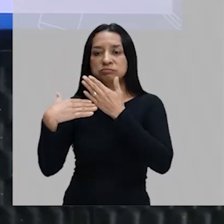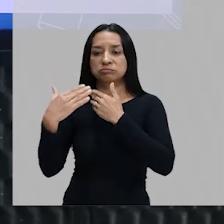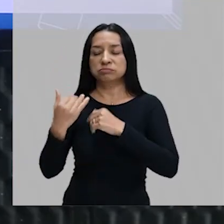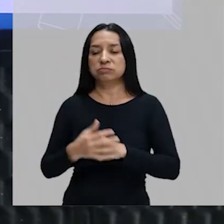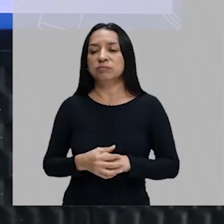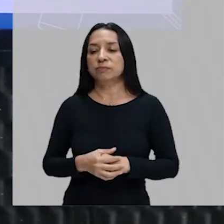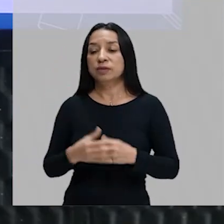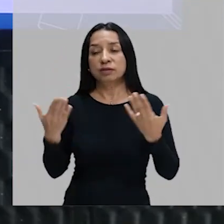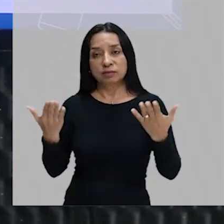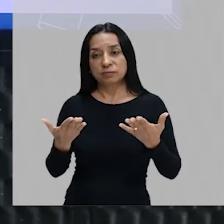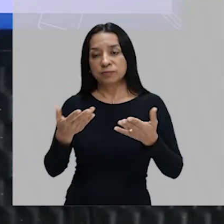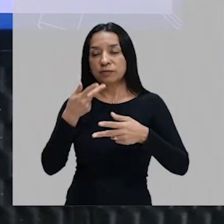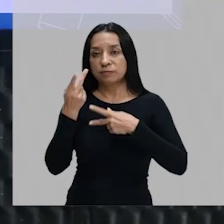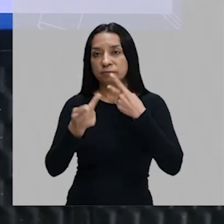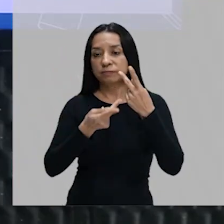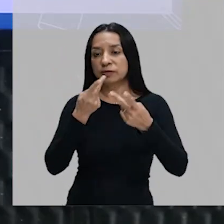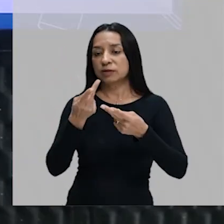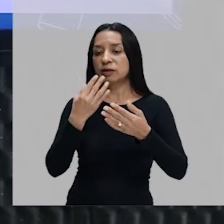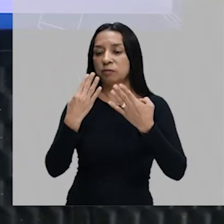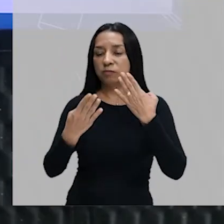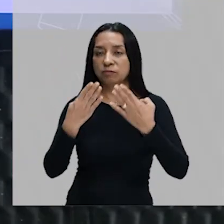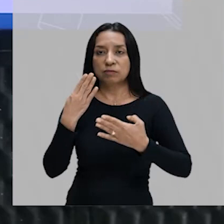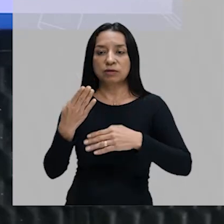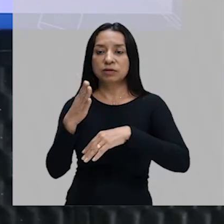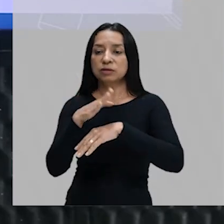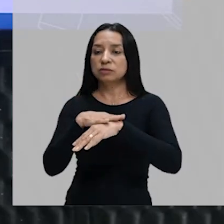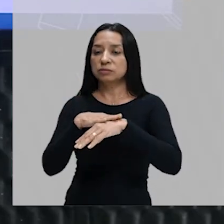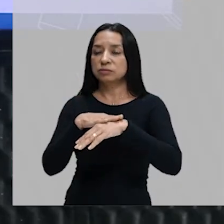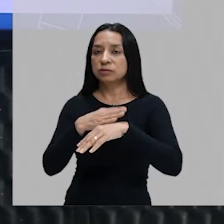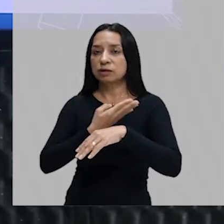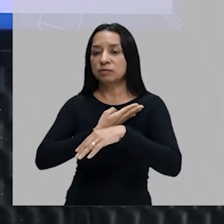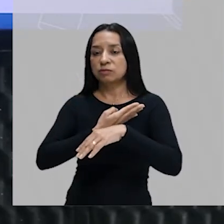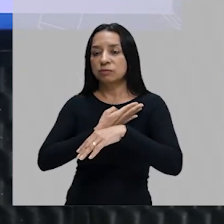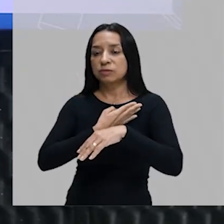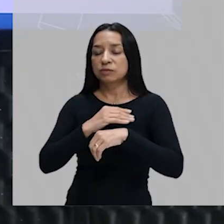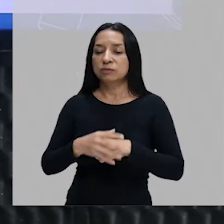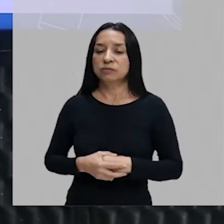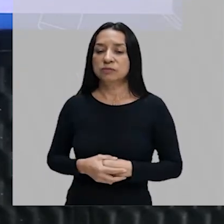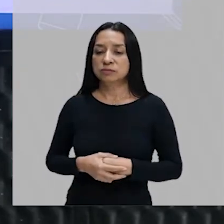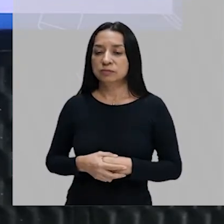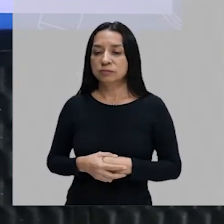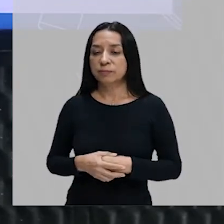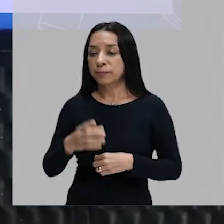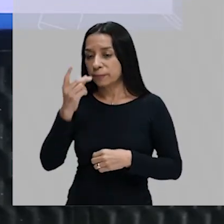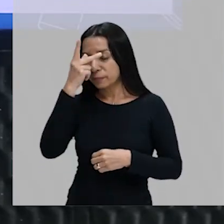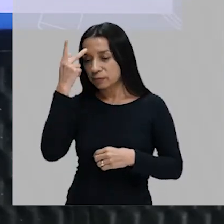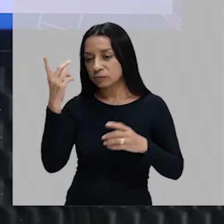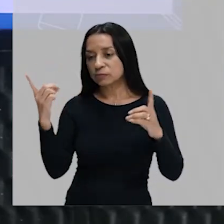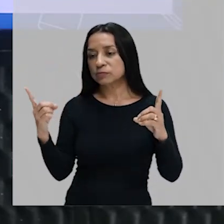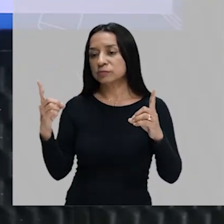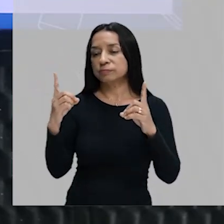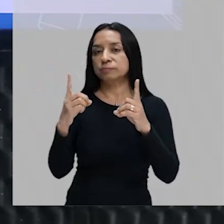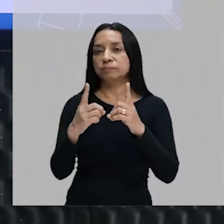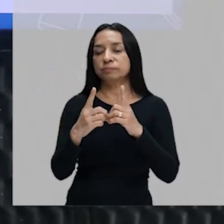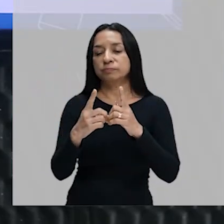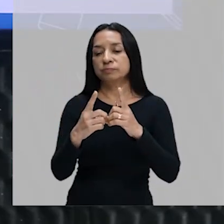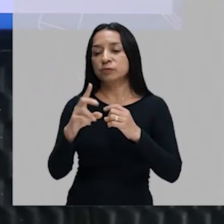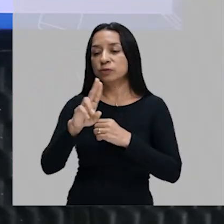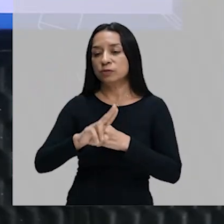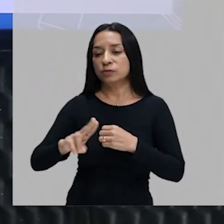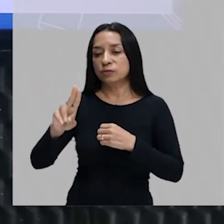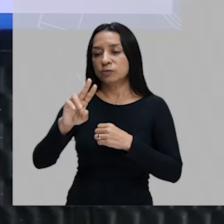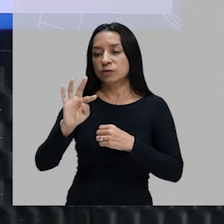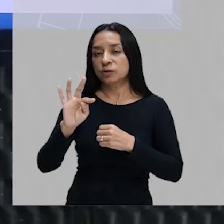com amigos, né, subtende que são pessoas próximas, então eu utilizo o tu.